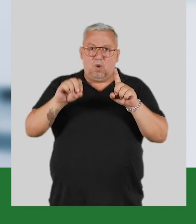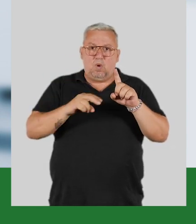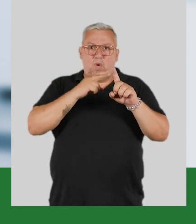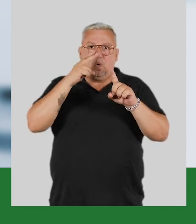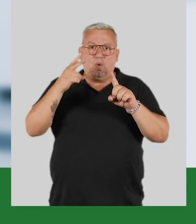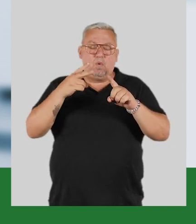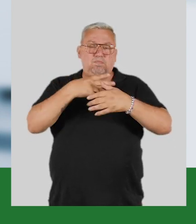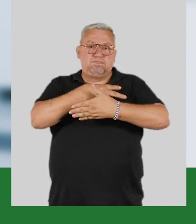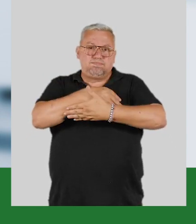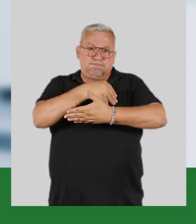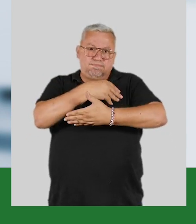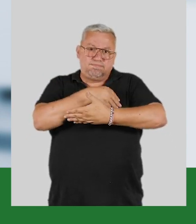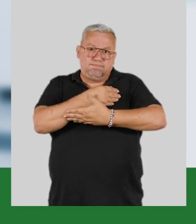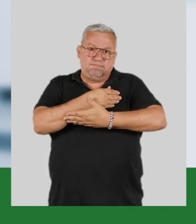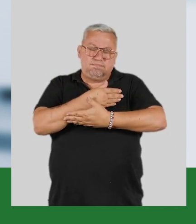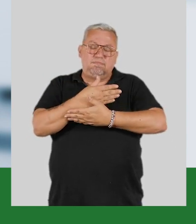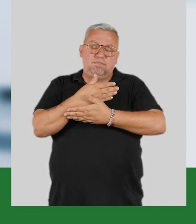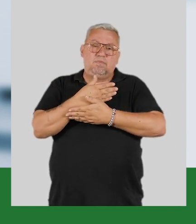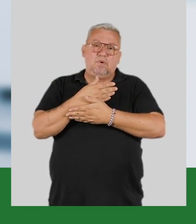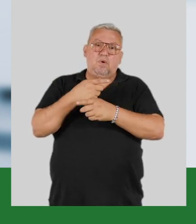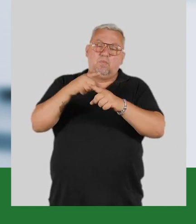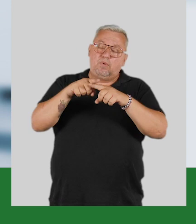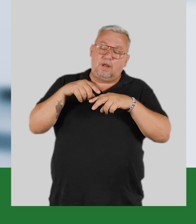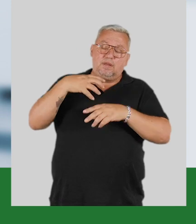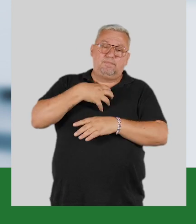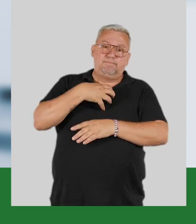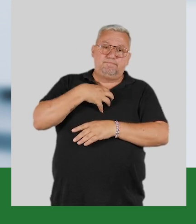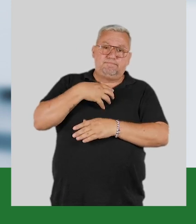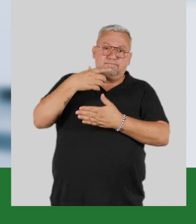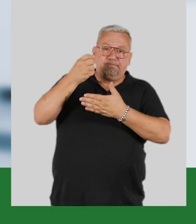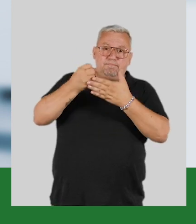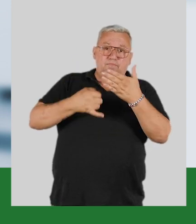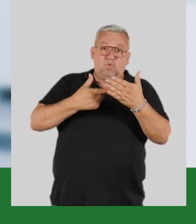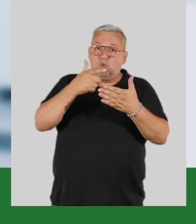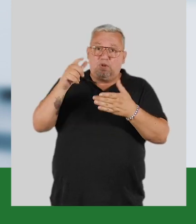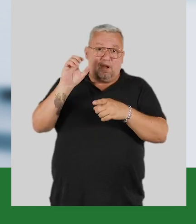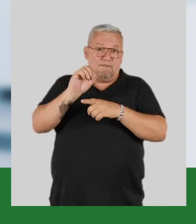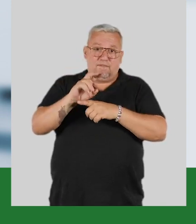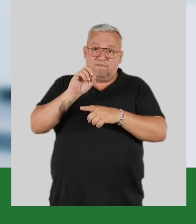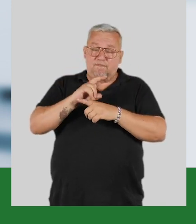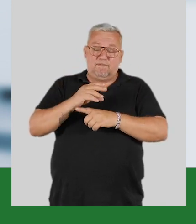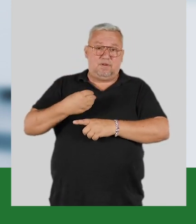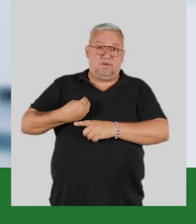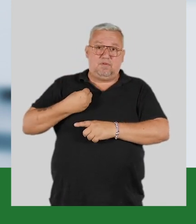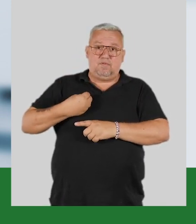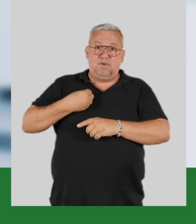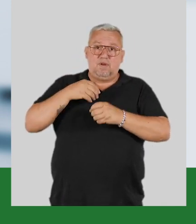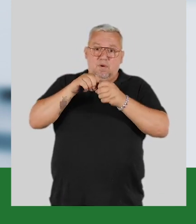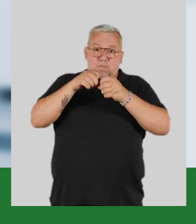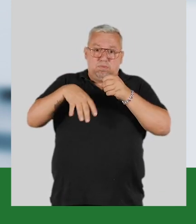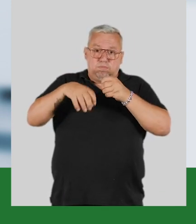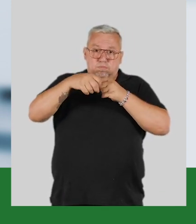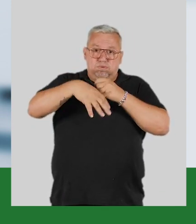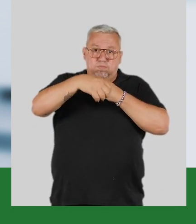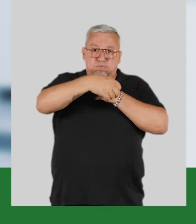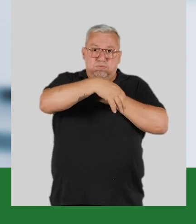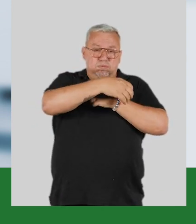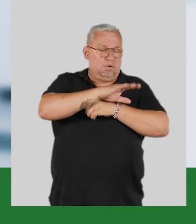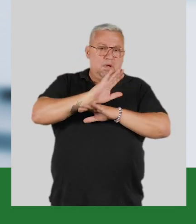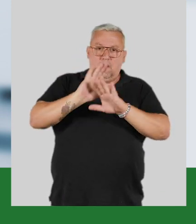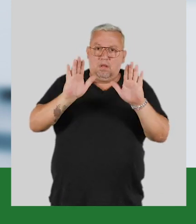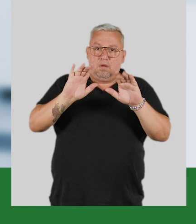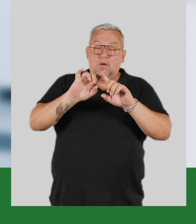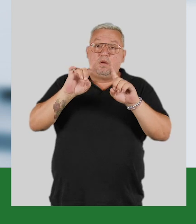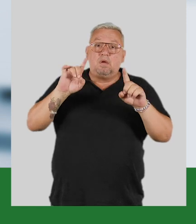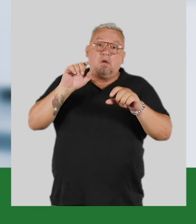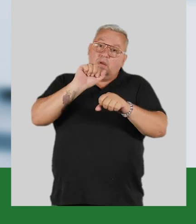que está amamentando por essa característica. Ela não tem vírus vivo que replica no corpo da pessoa. Então, é de se esperar